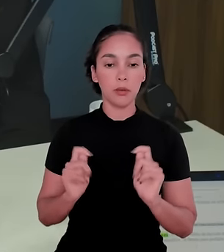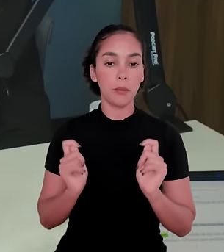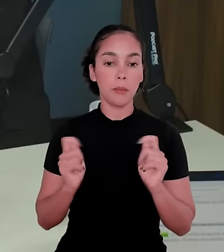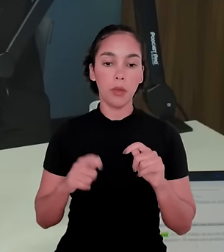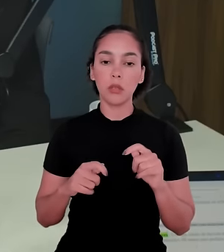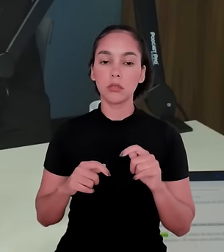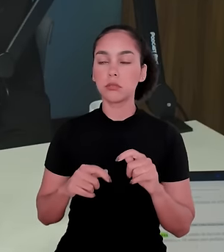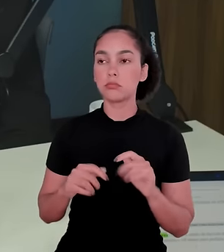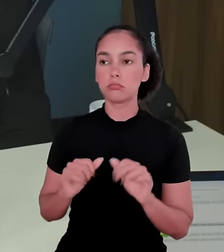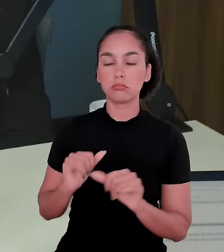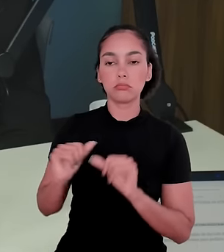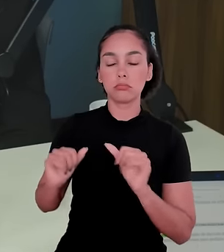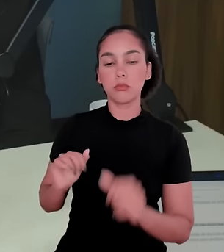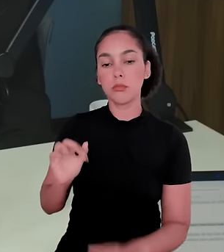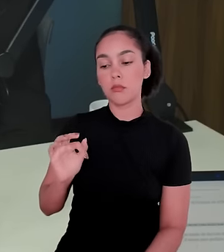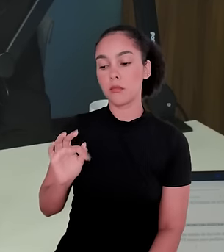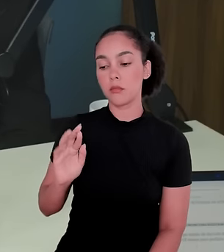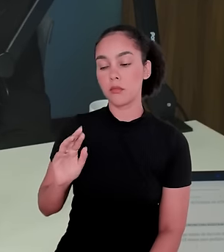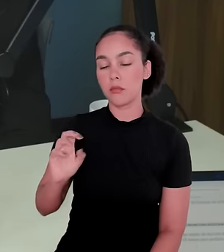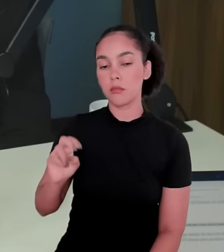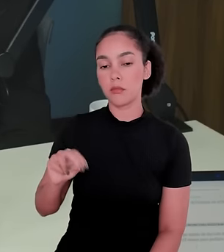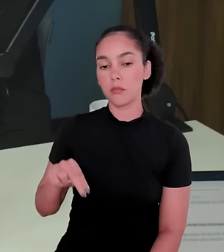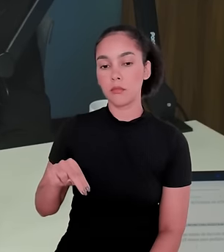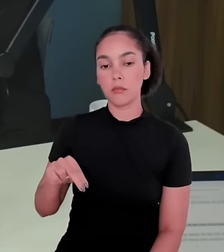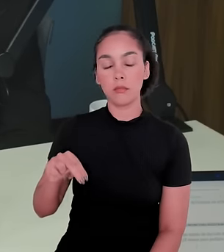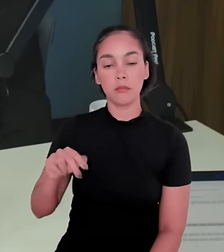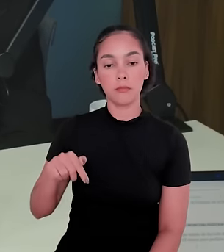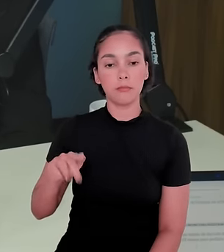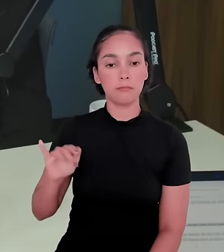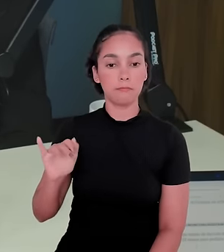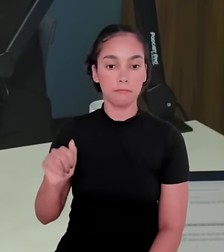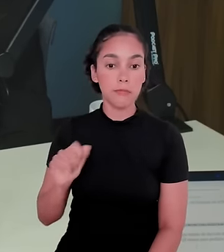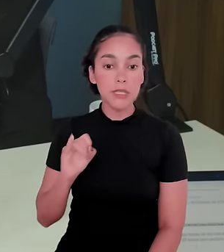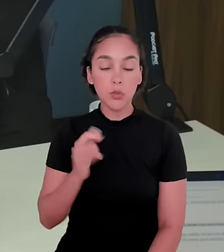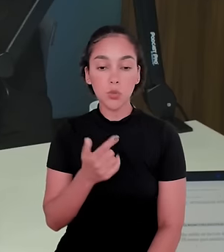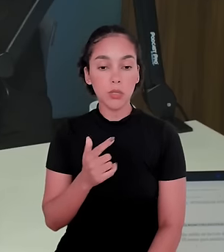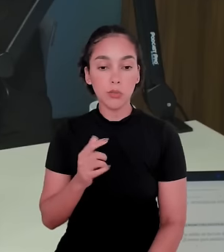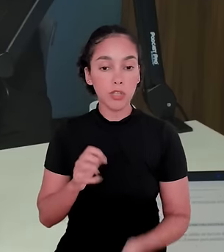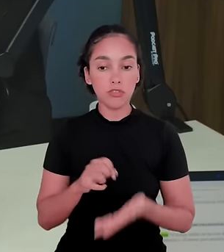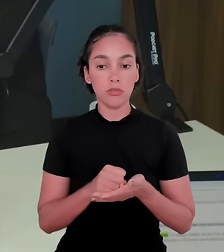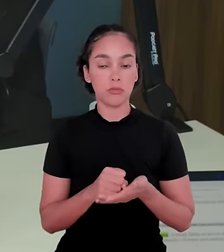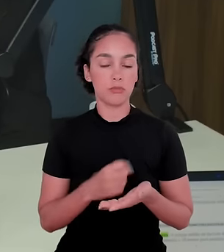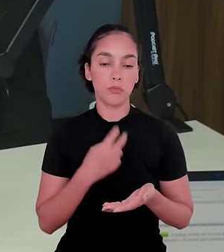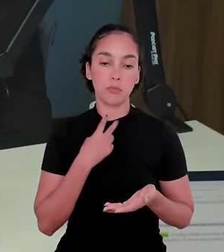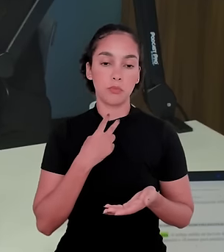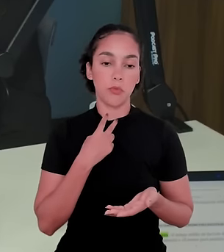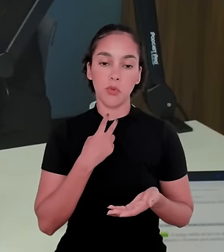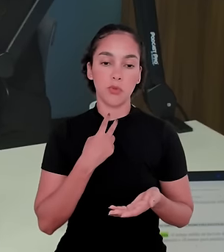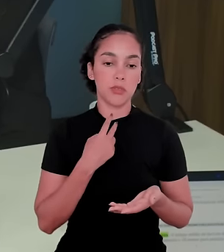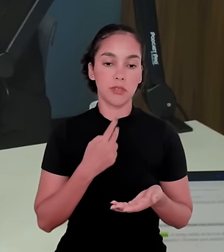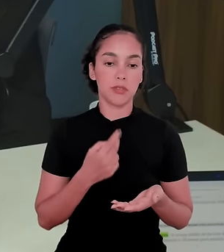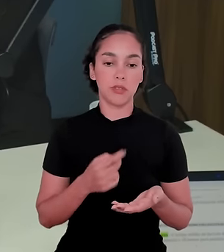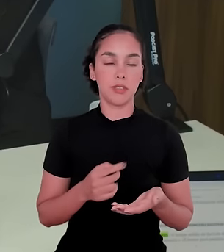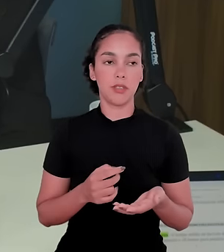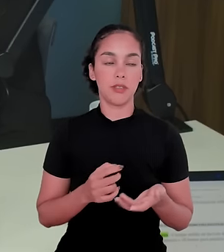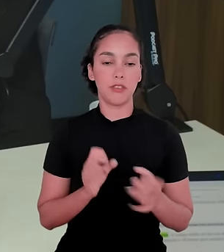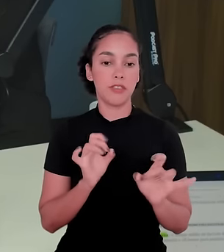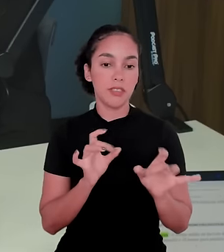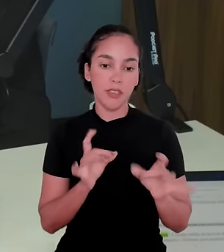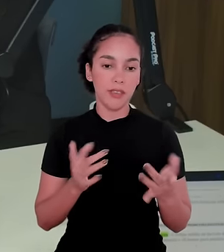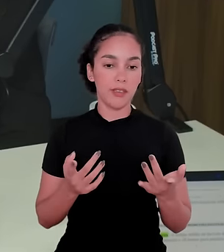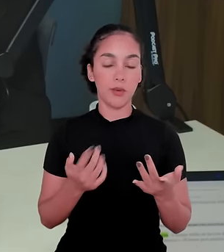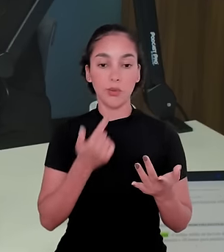franquia e se você não tem esse registro você não é proprietário Então você não vai poder como a Camila falou sobre os royalties então assim